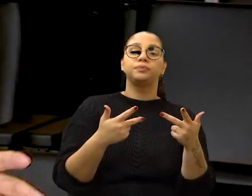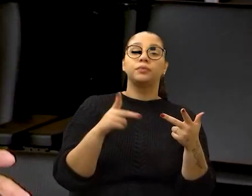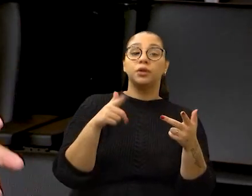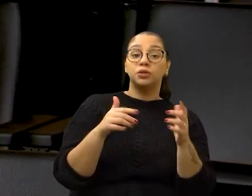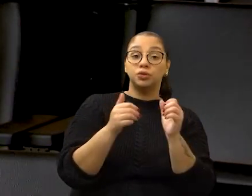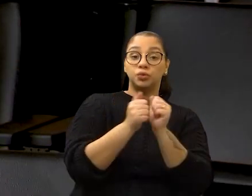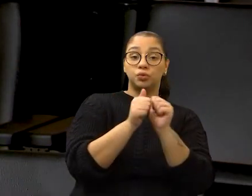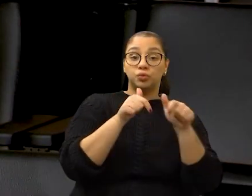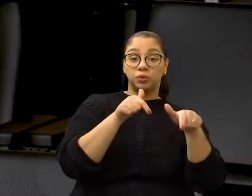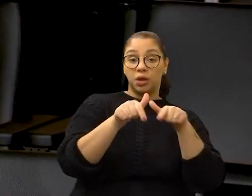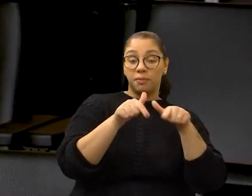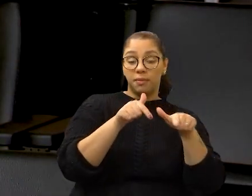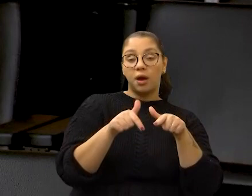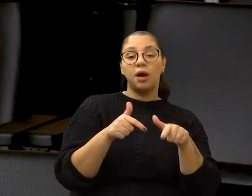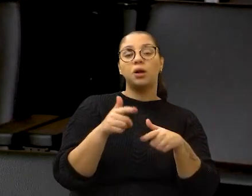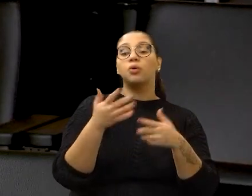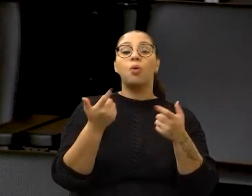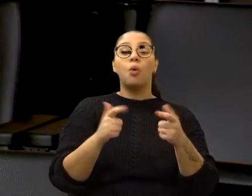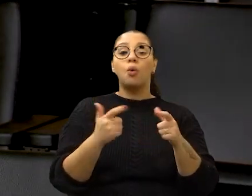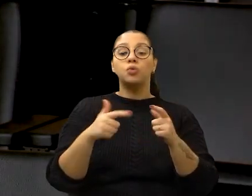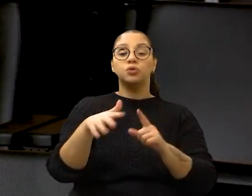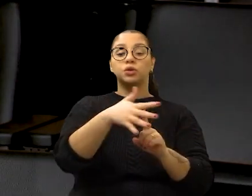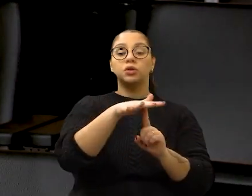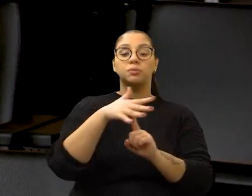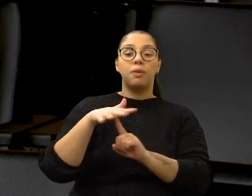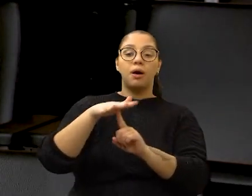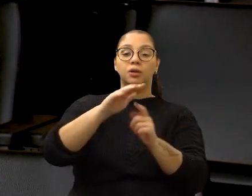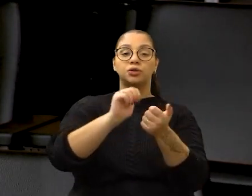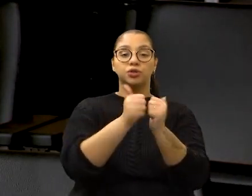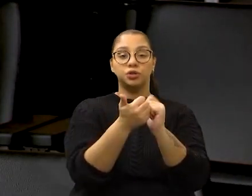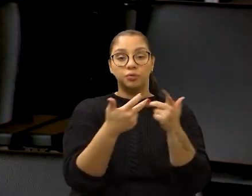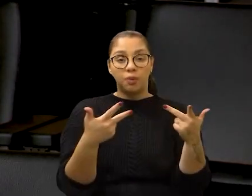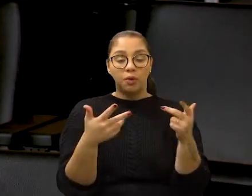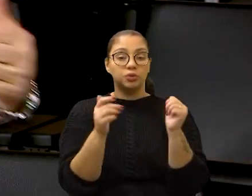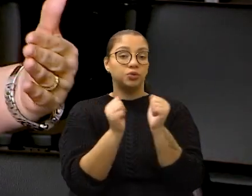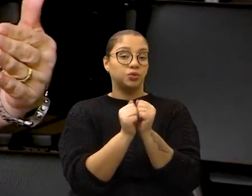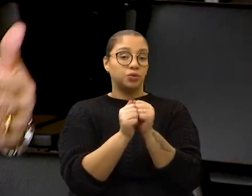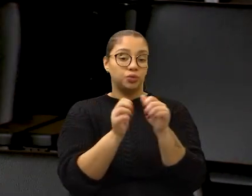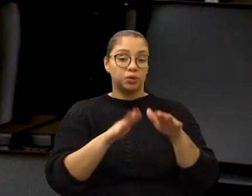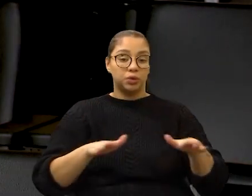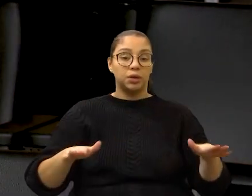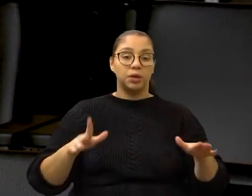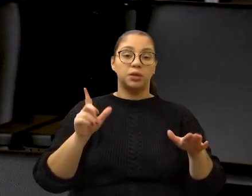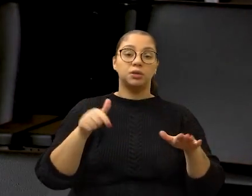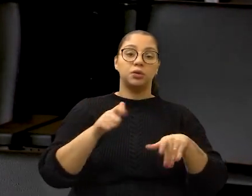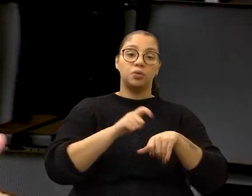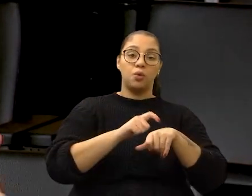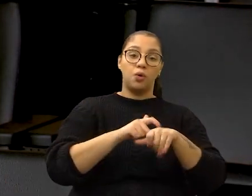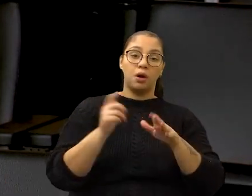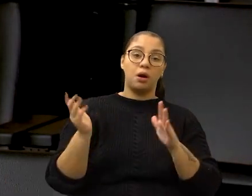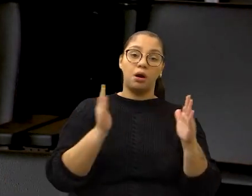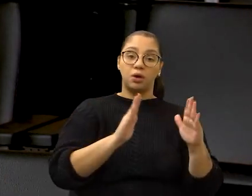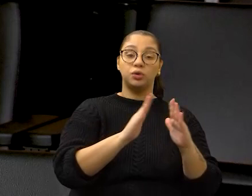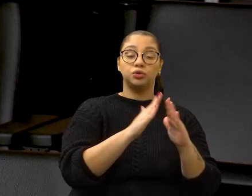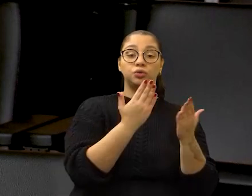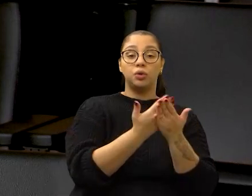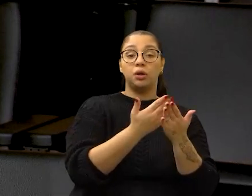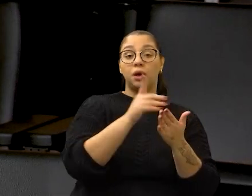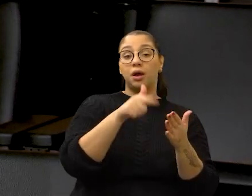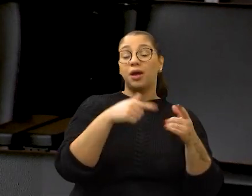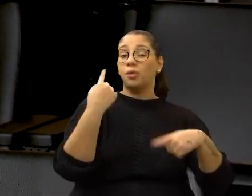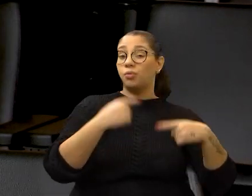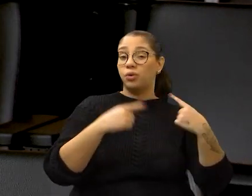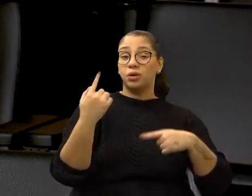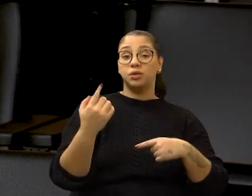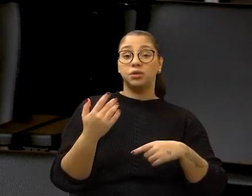trabalho conjunto, né? Nas praças de esportes, para as crianças no contraturno escolar. São políticas públicas que são